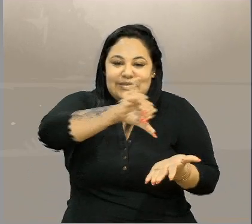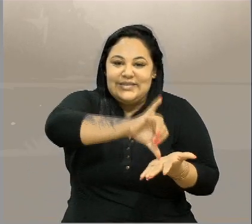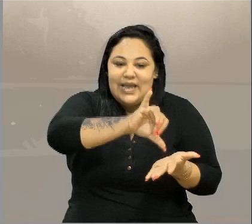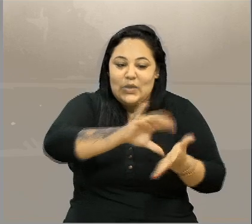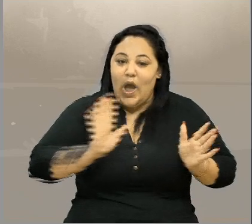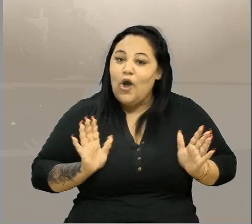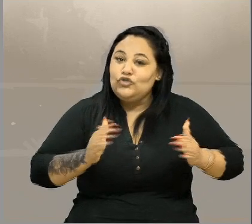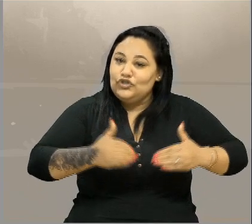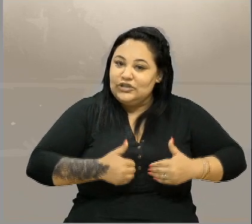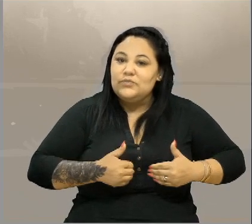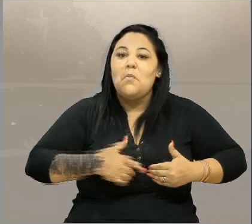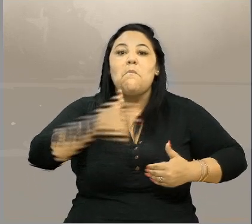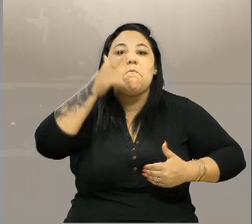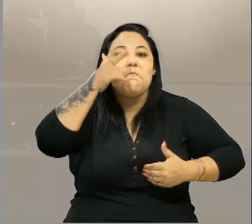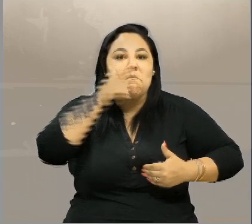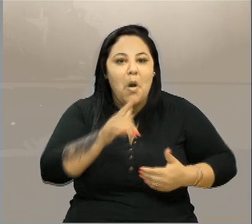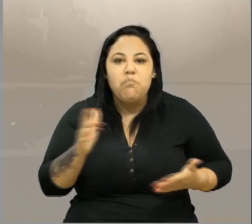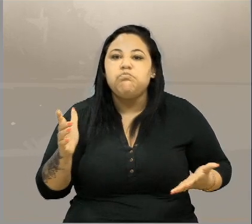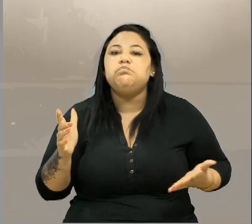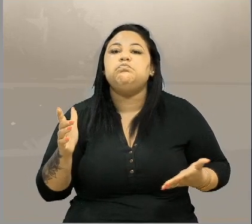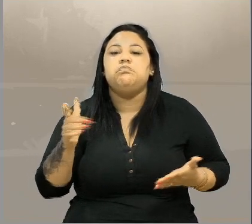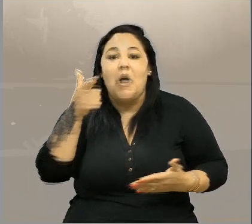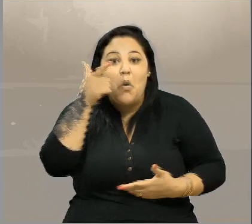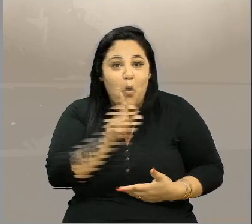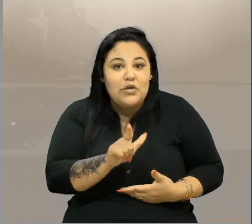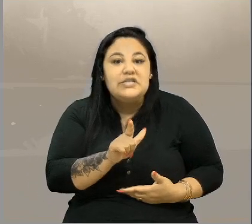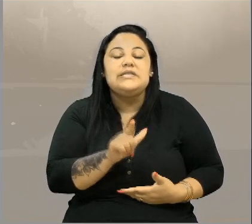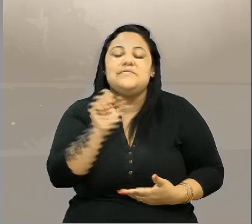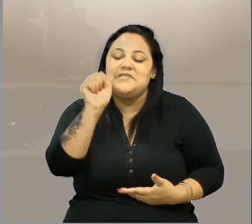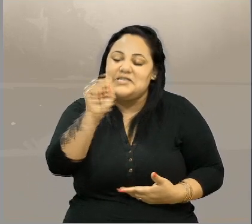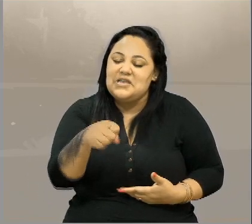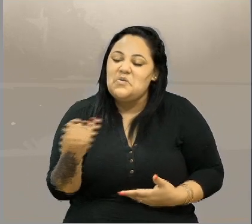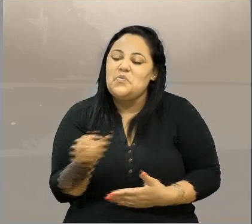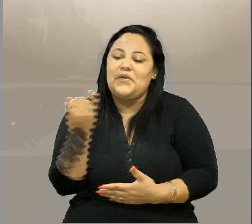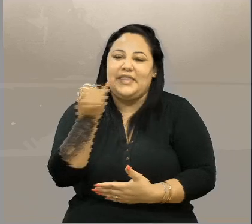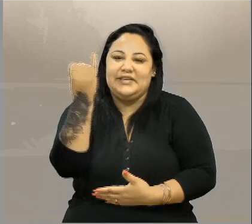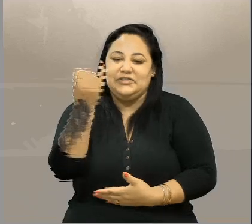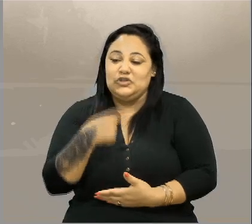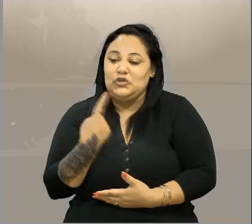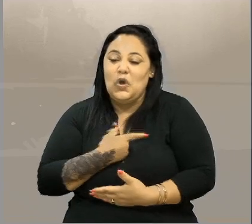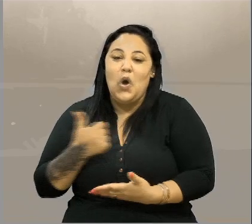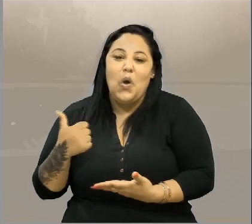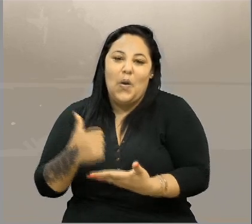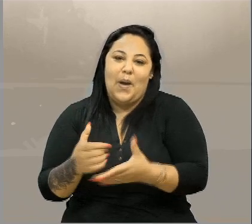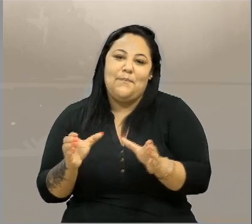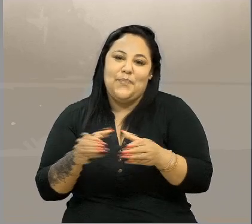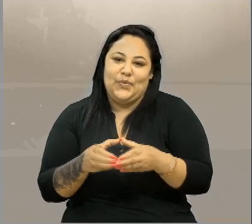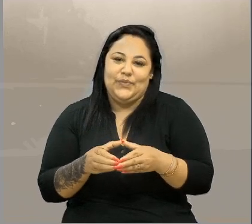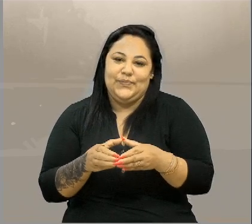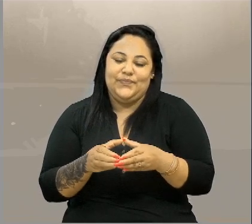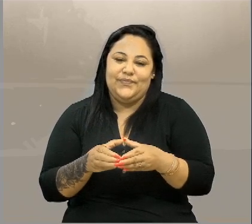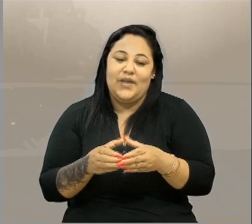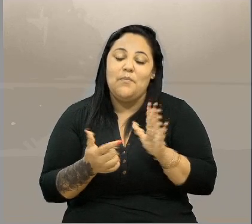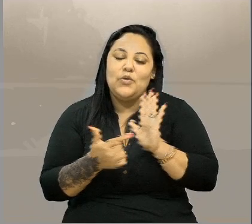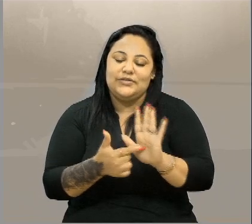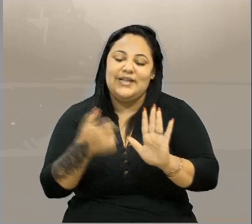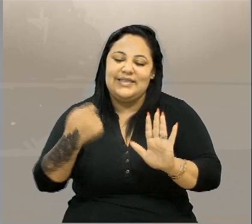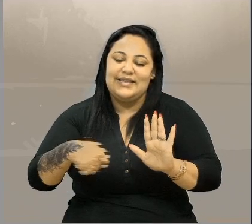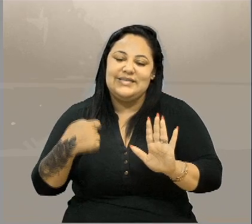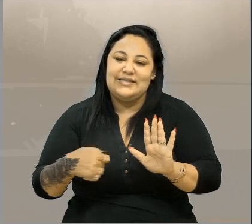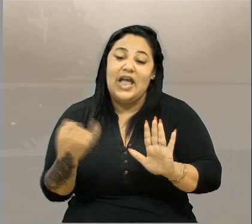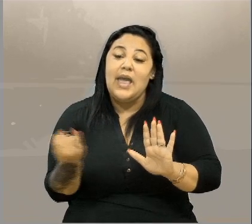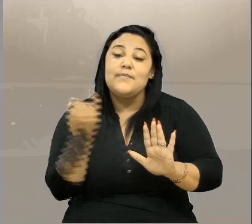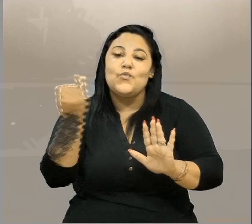uma conquista da gente enquanto frente parlamentar, fomentando, trazendo sempre a necessidade deste